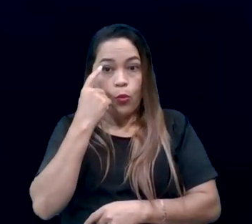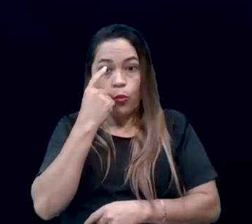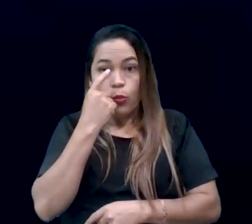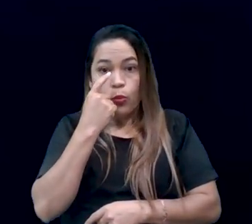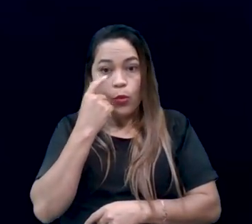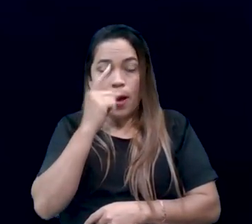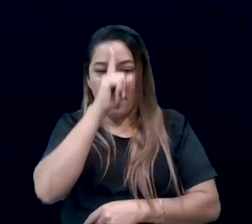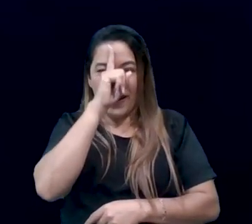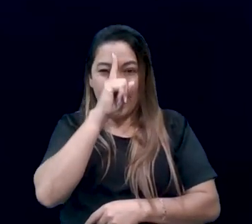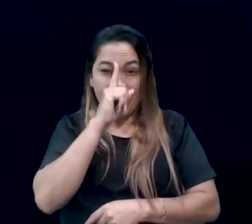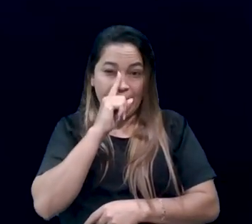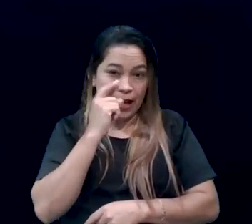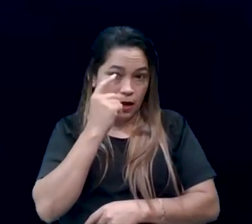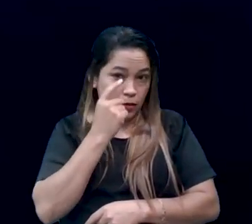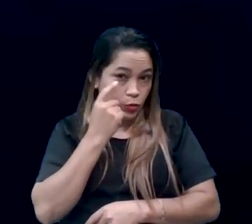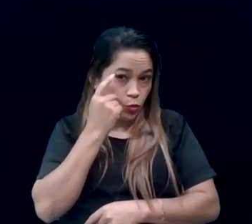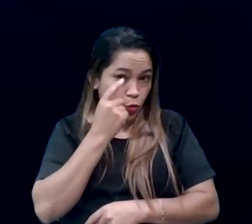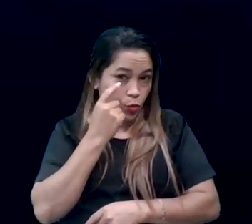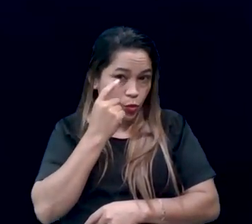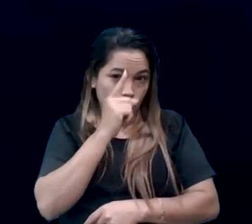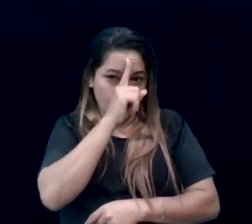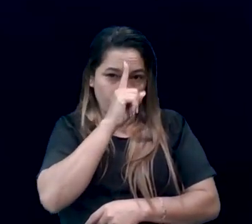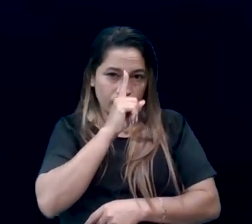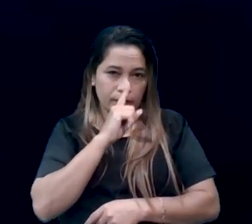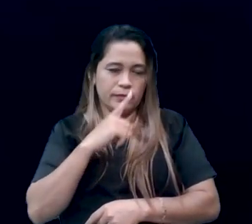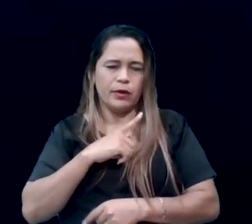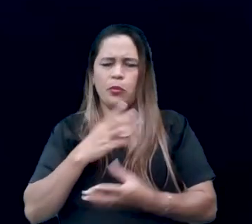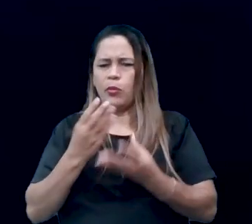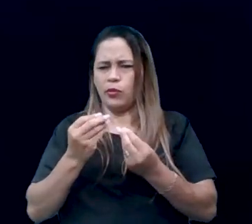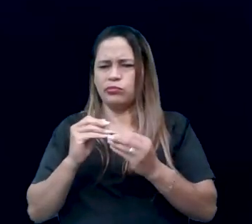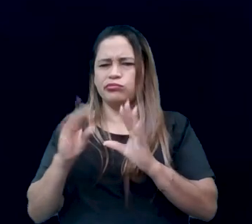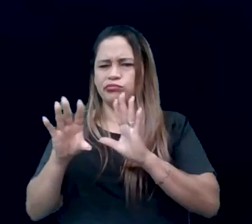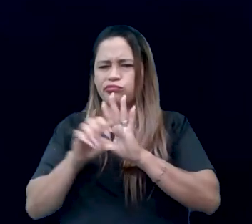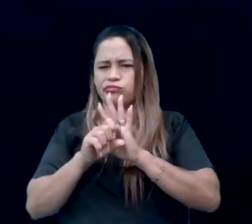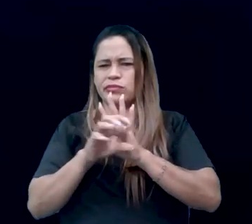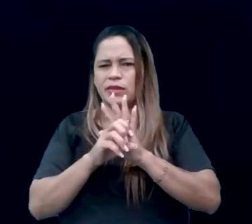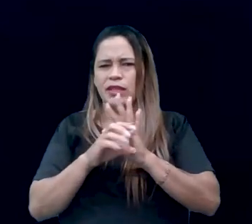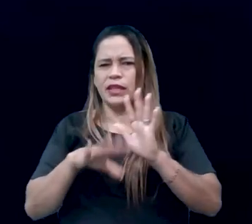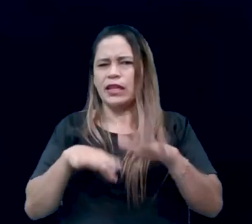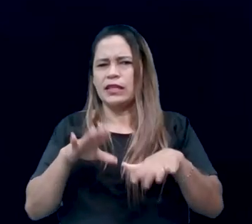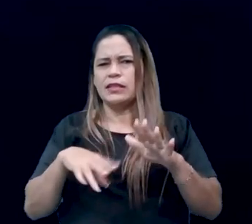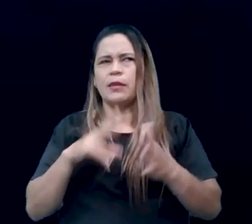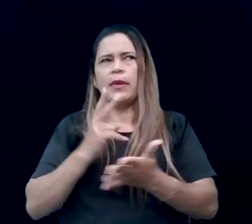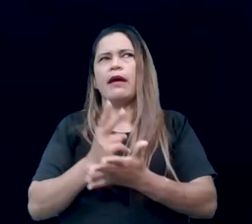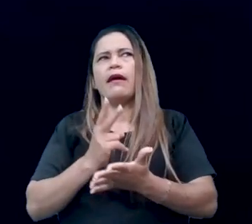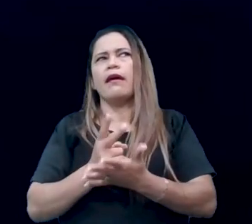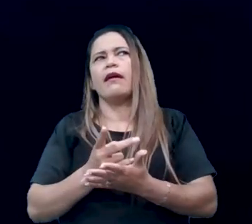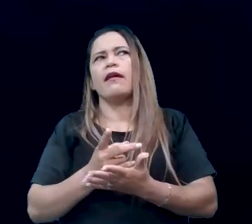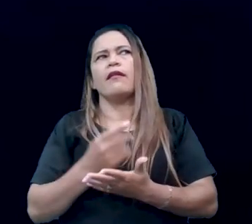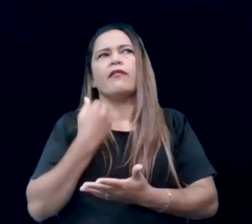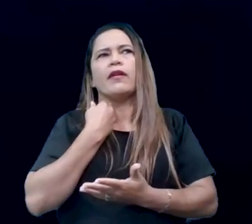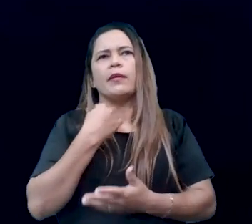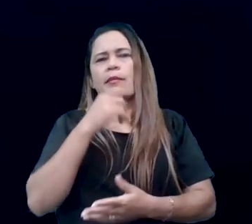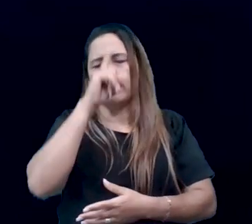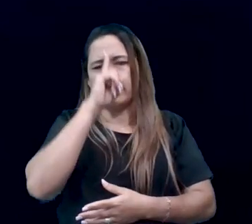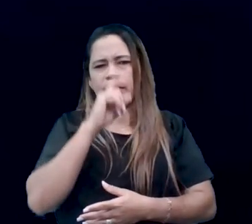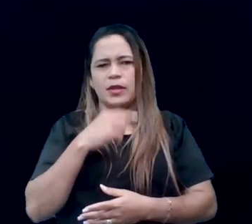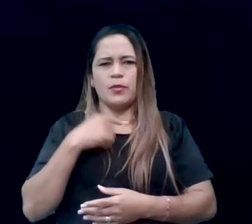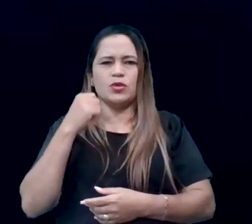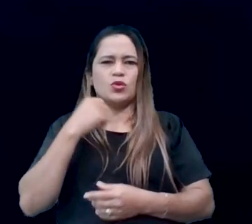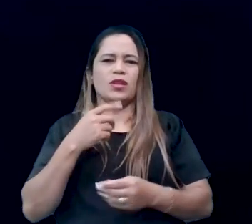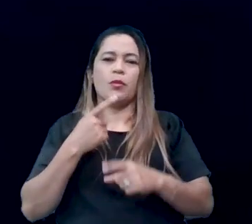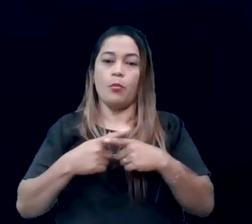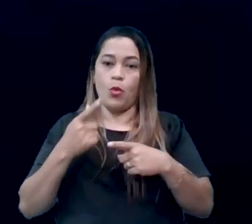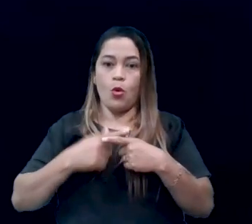olhos. Icterícia, ela vem acompanhada de um monte de coisas que nem sempre é febre amarela, tá? Quando uma pessoa tem problema no